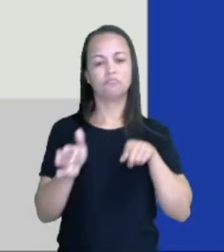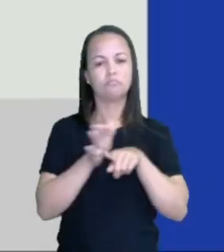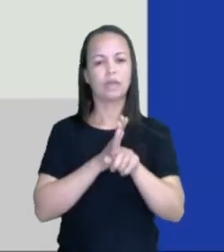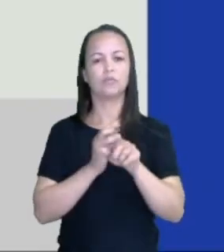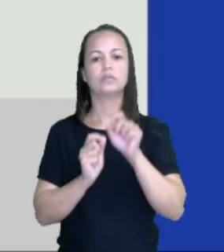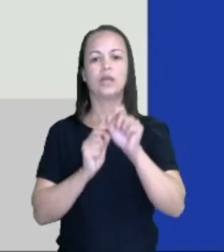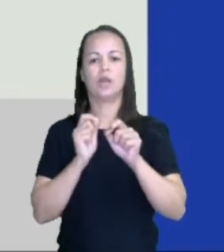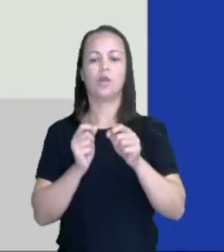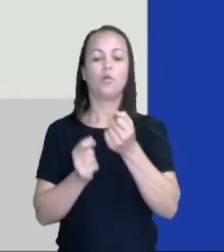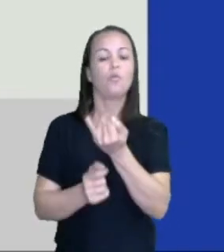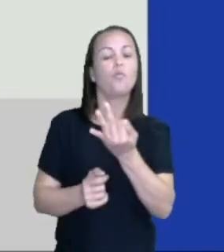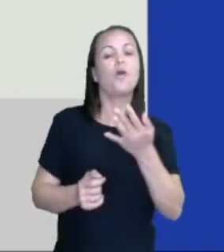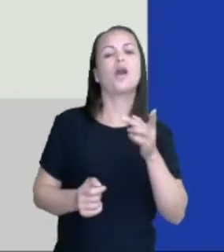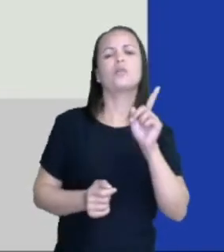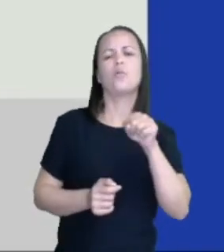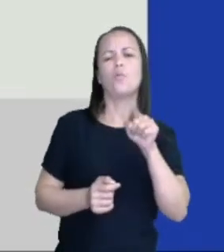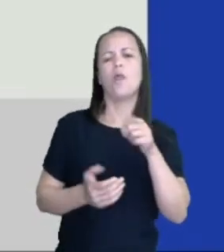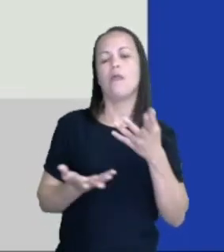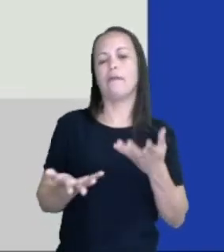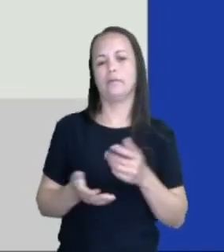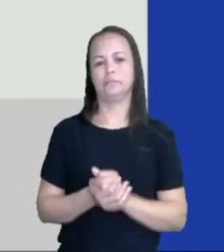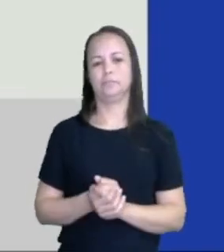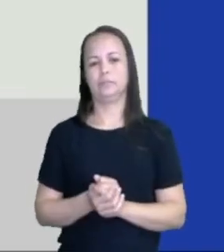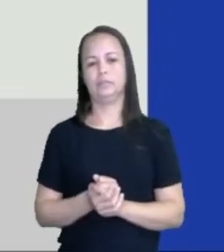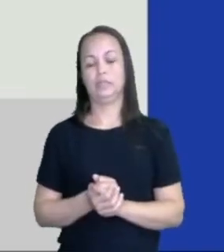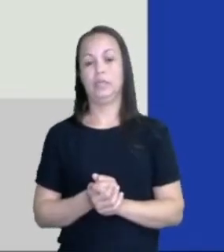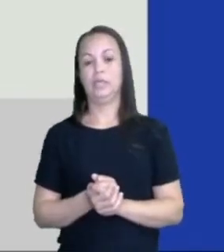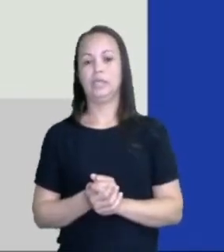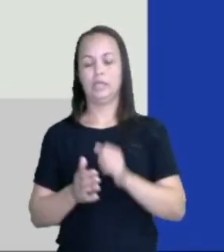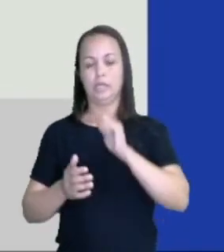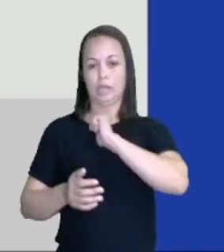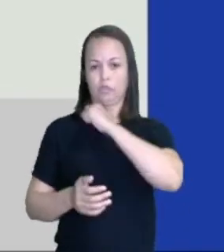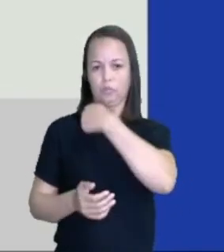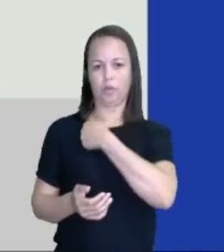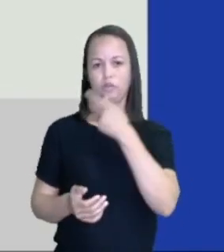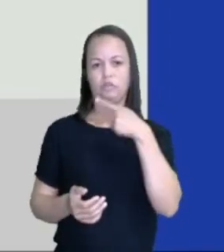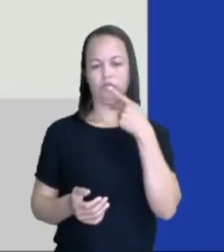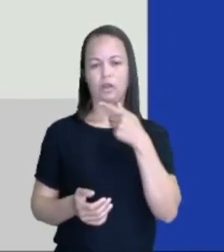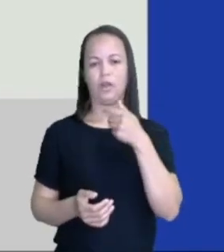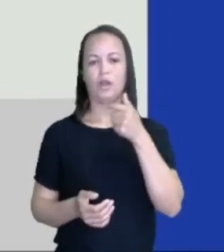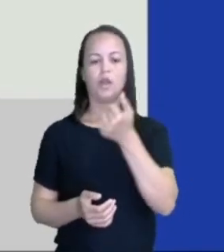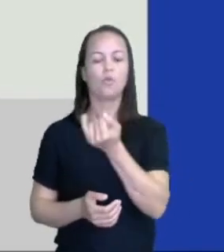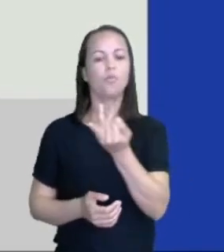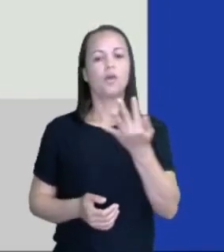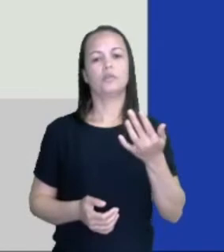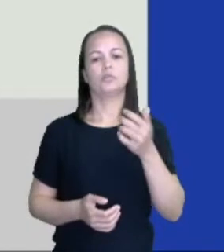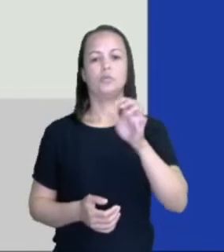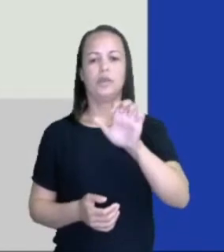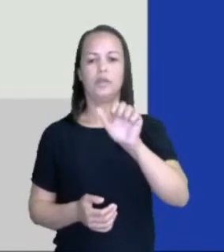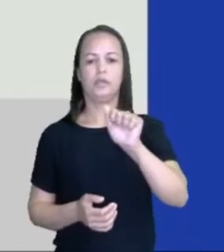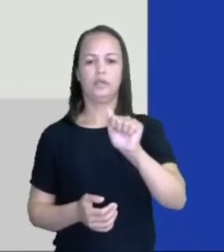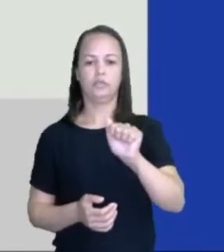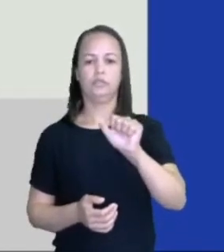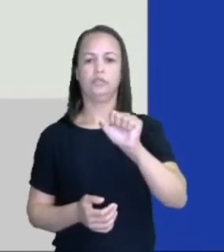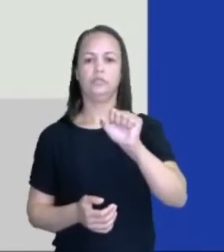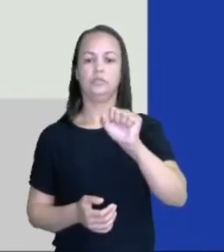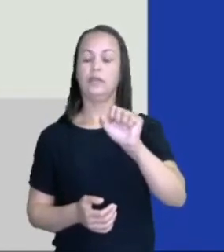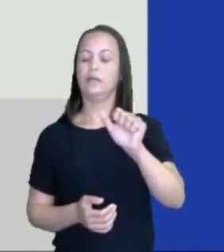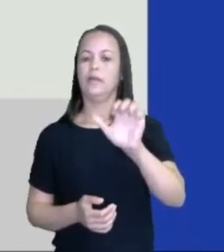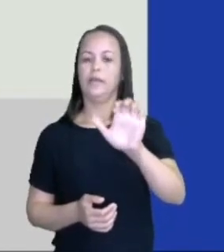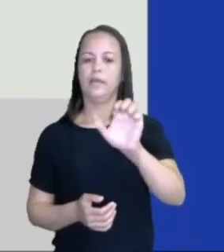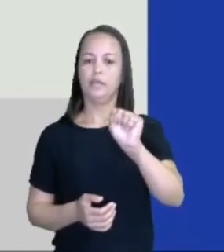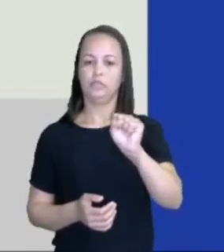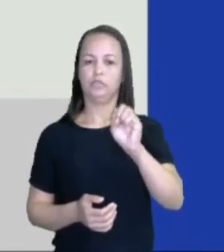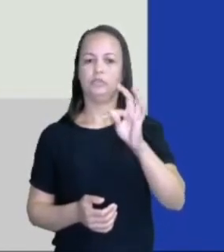conjugado. E em espanhol, a gente diz quanto está, certo? Para indicar dia,